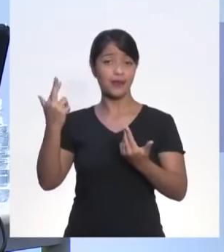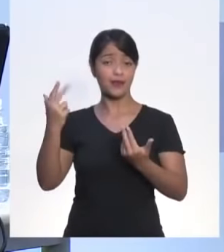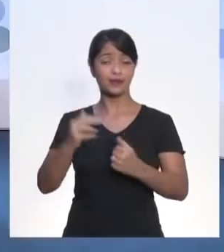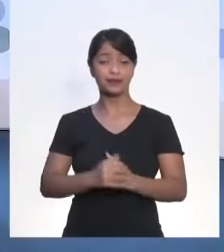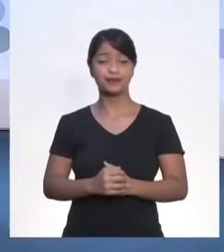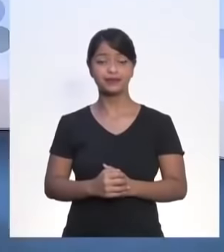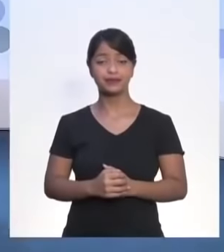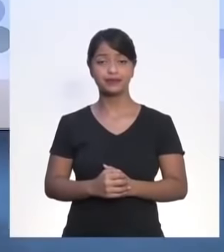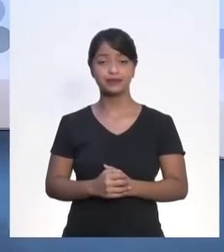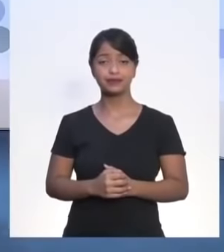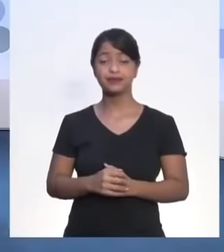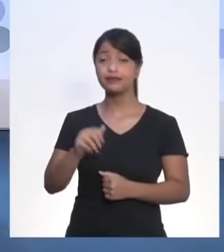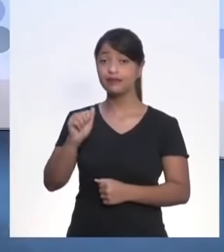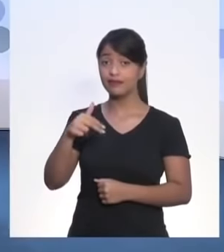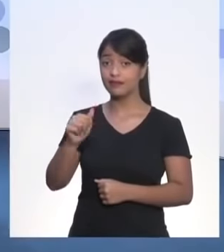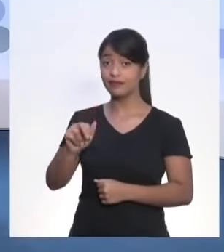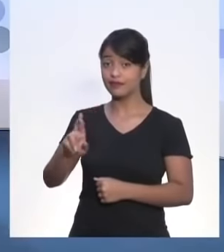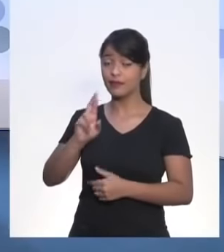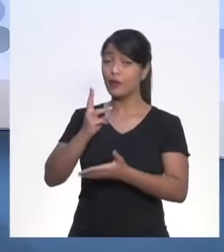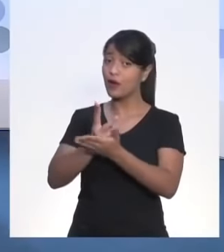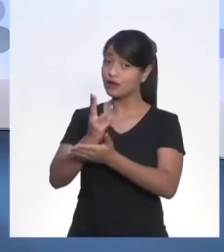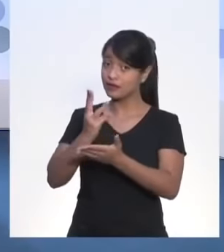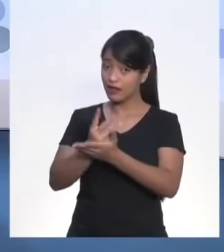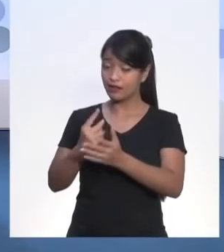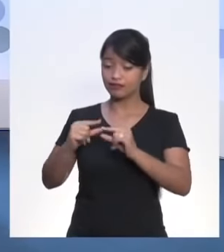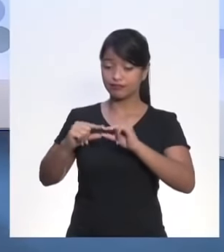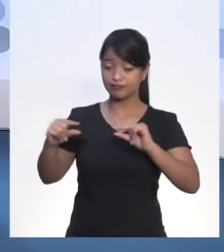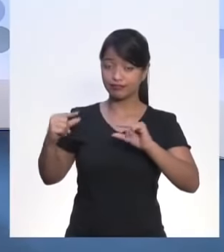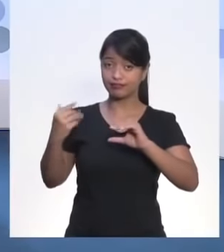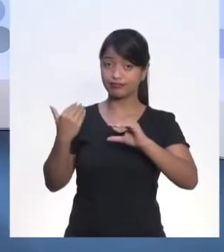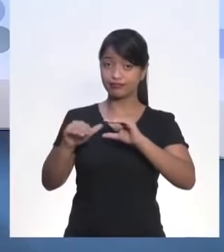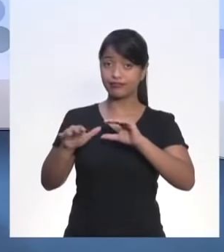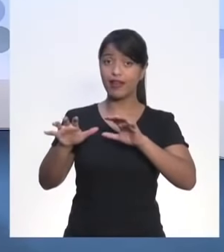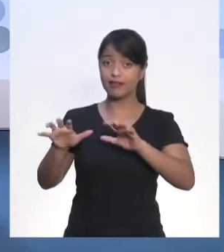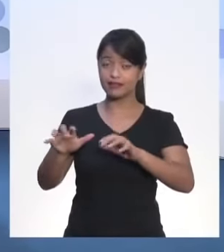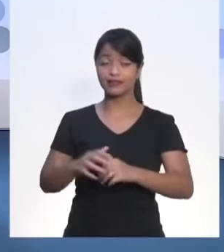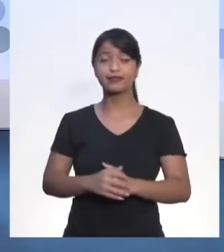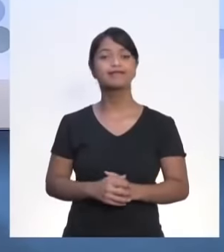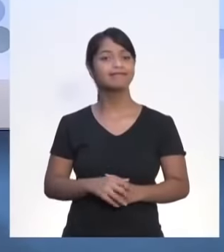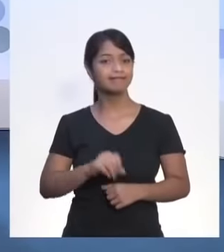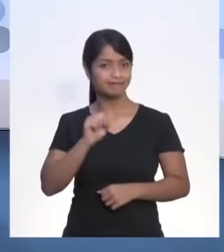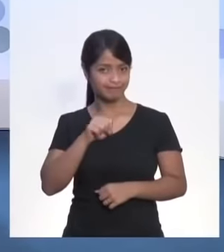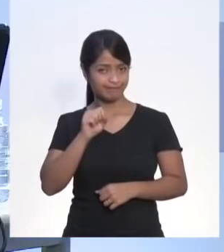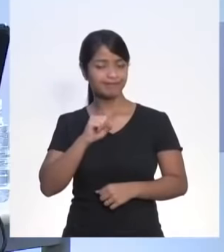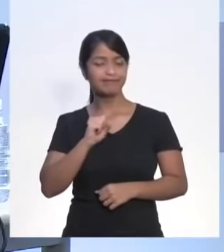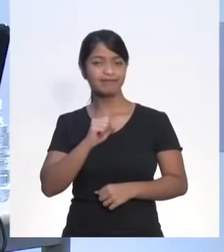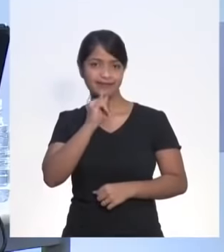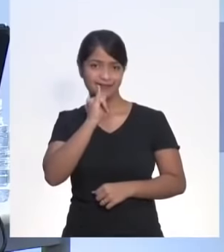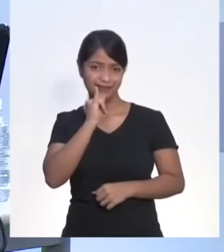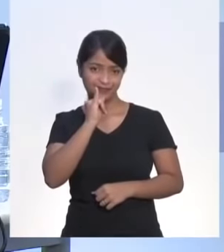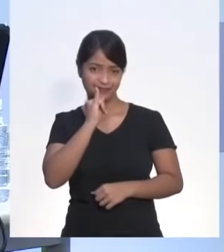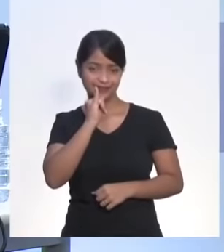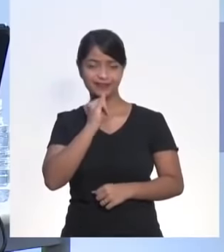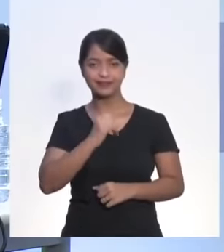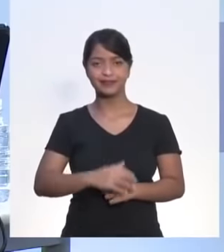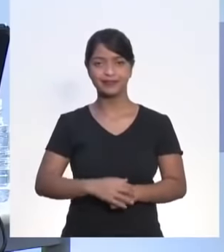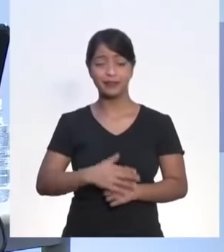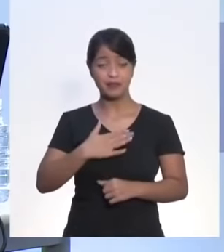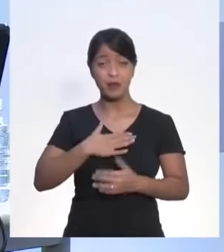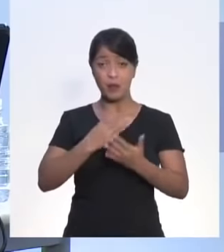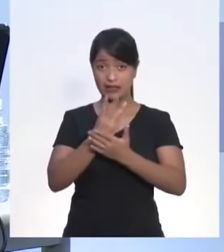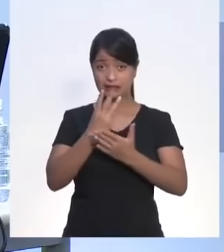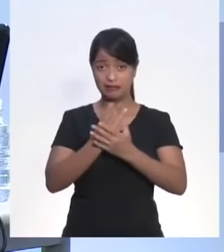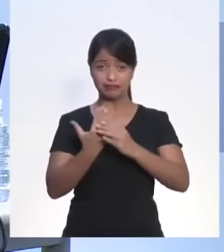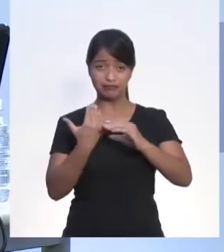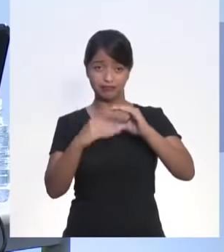No WhatsApp, disse a Ana Júlia. WhatsApp. A gente escreve muito. Gente, eu, se vocês pegarem um dia e printar meu WhatsApp,